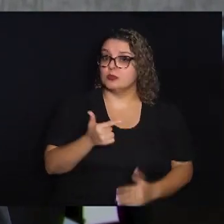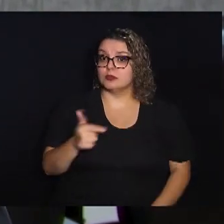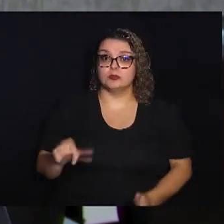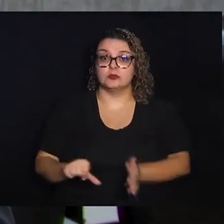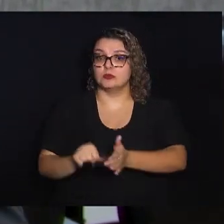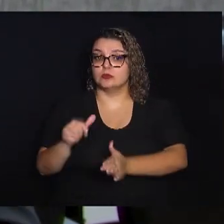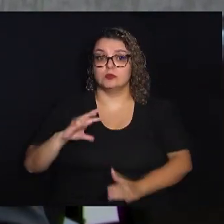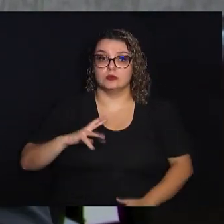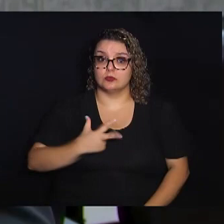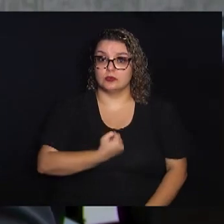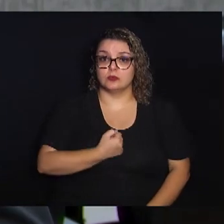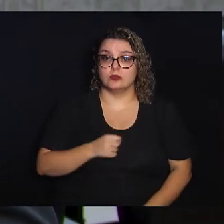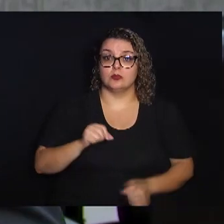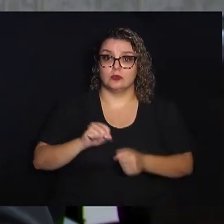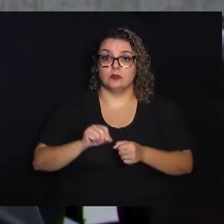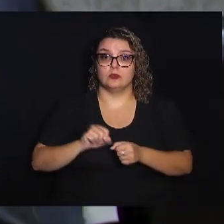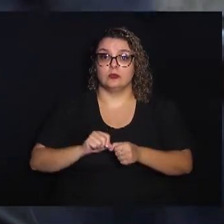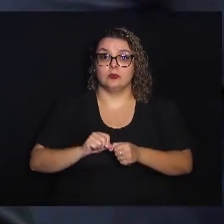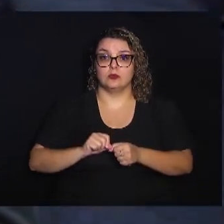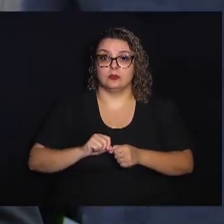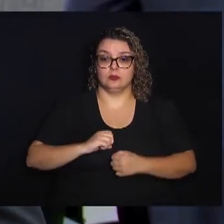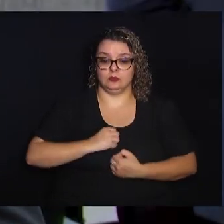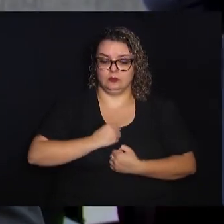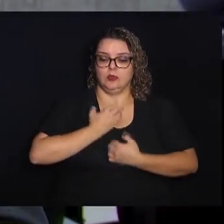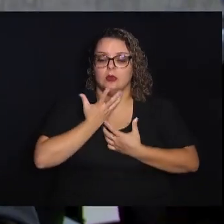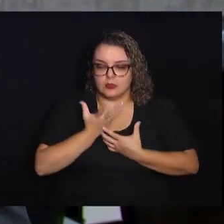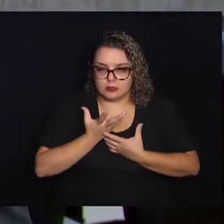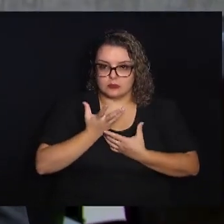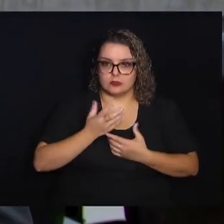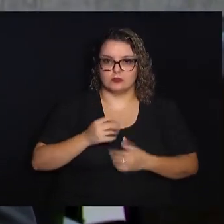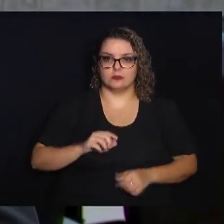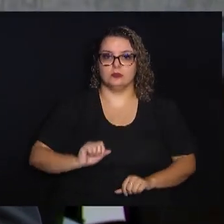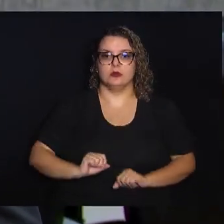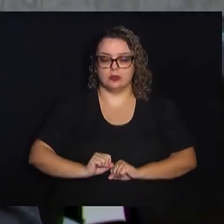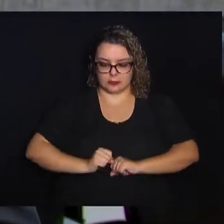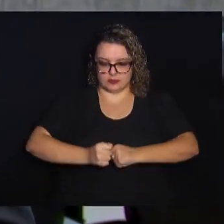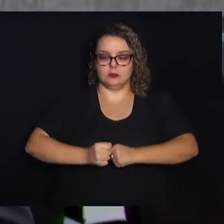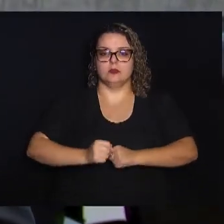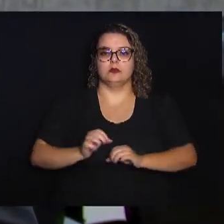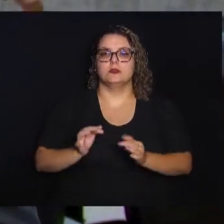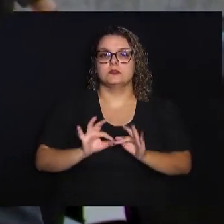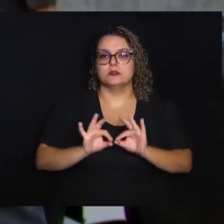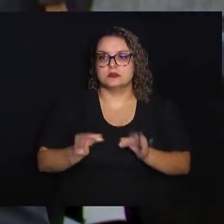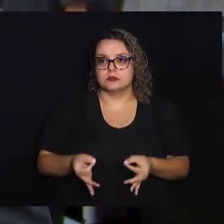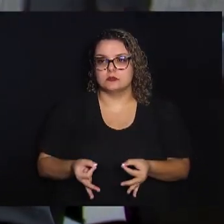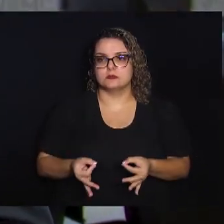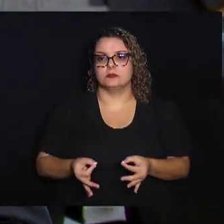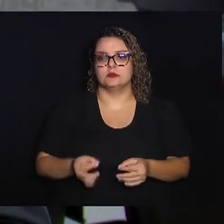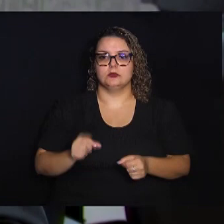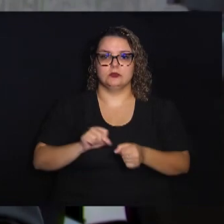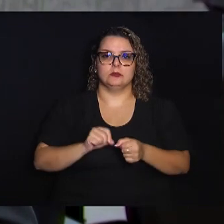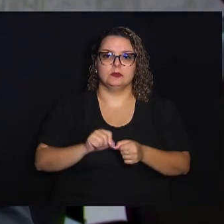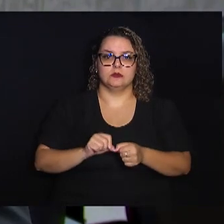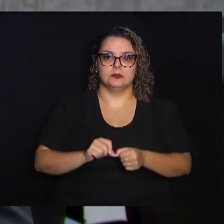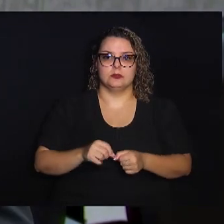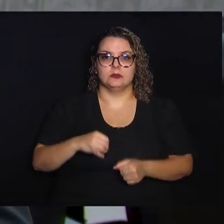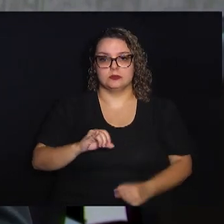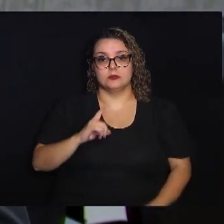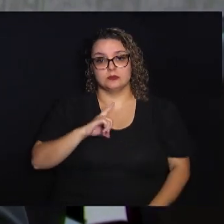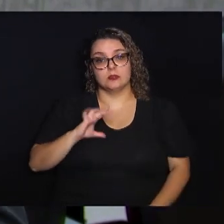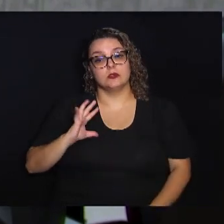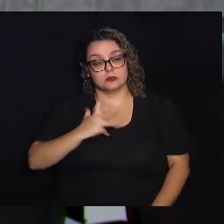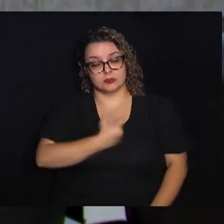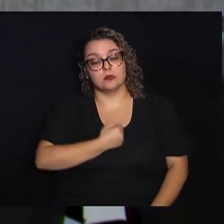socorros para fazer o desengasgo, que era uma manobra simples de ser realizada. Se tivesse, teria salvo a criança.